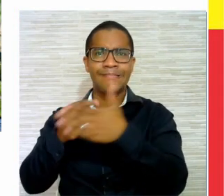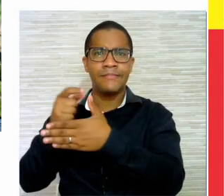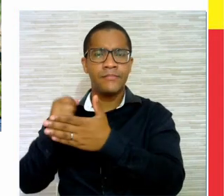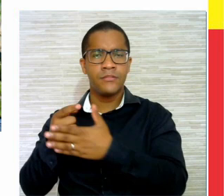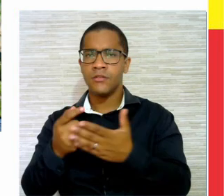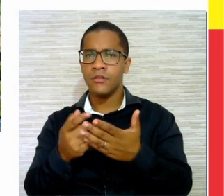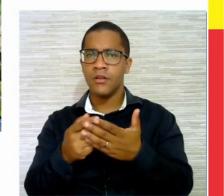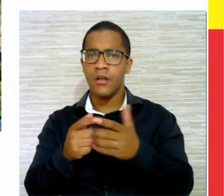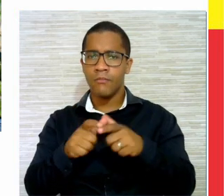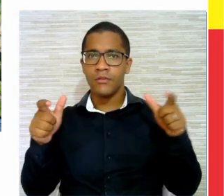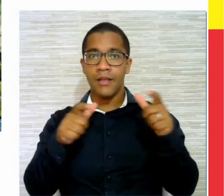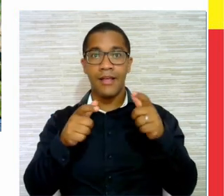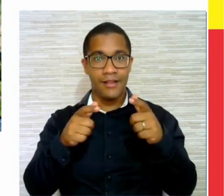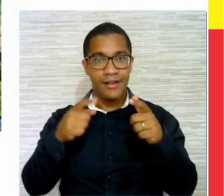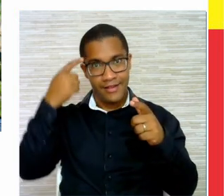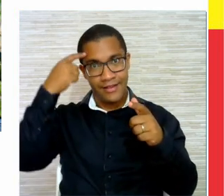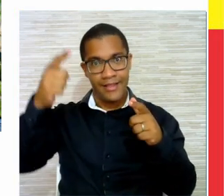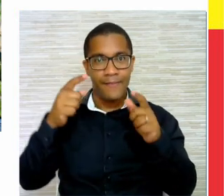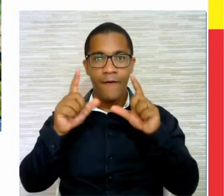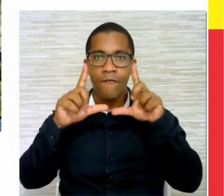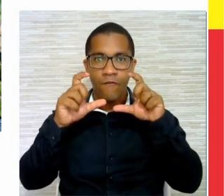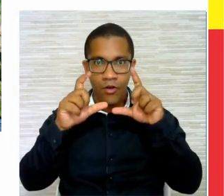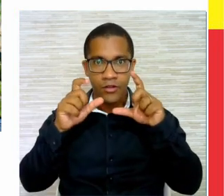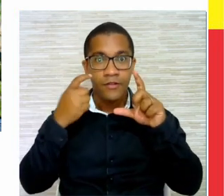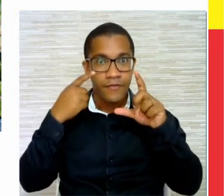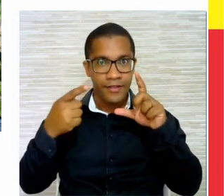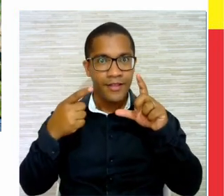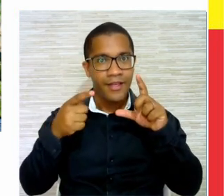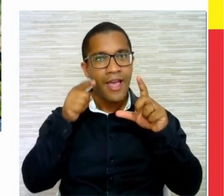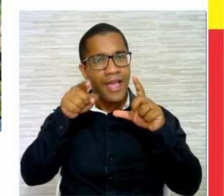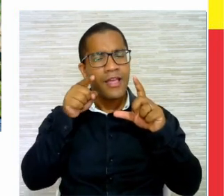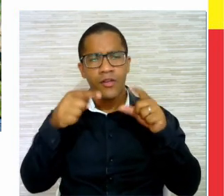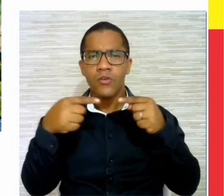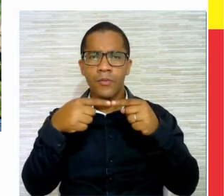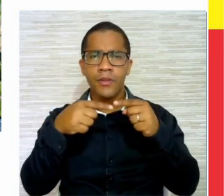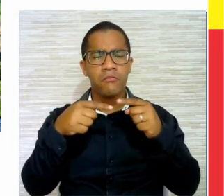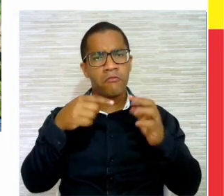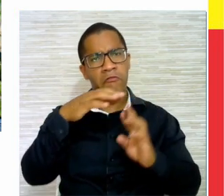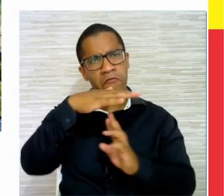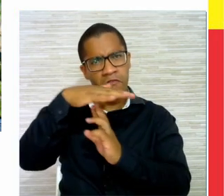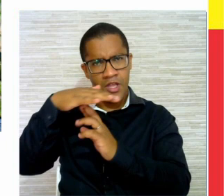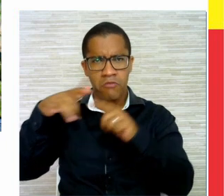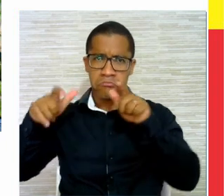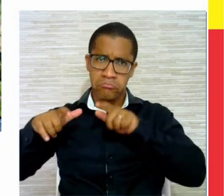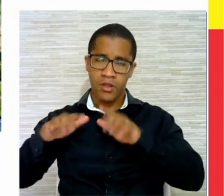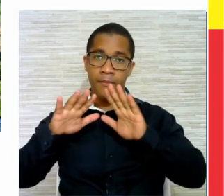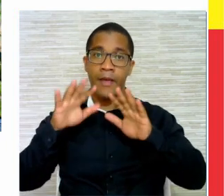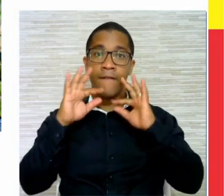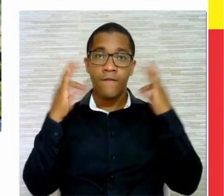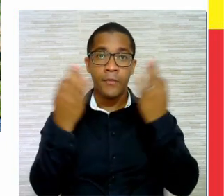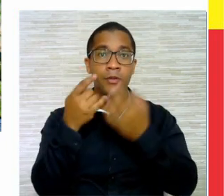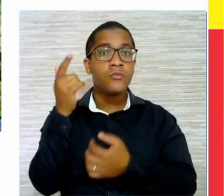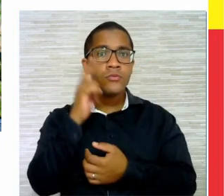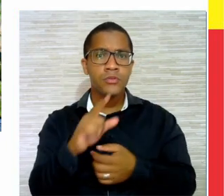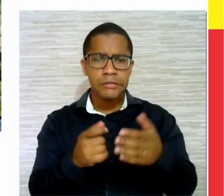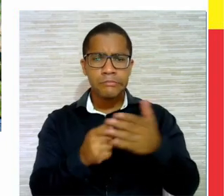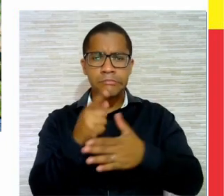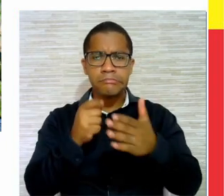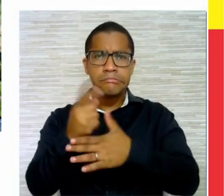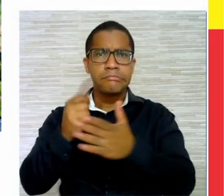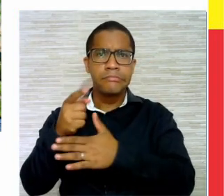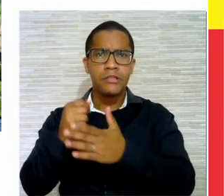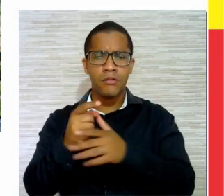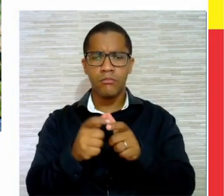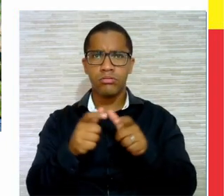imagem na aula anterior, né? De um comércio mais local, mas as famílias elas conseguem consumir